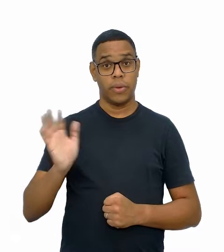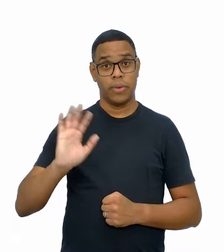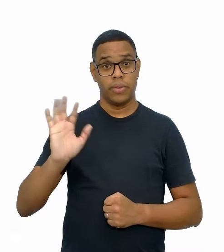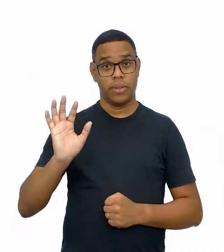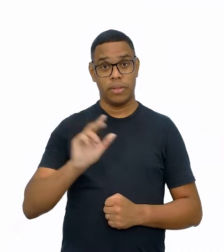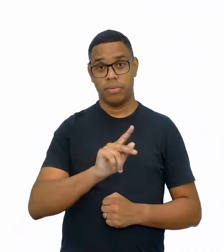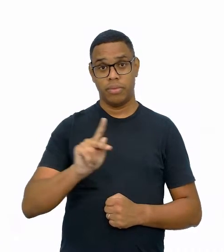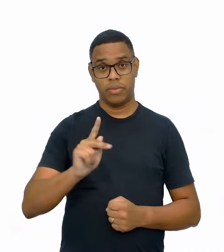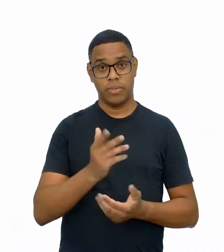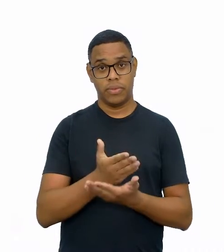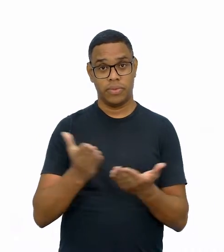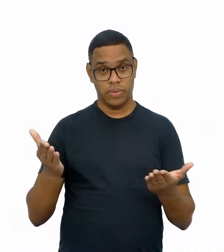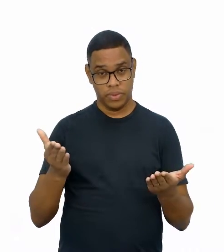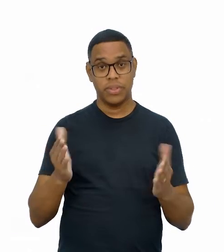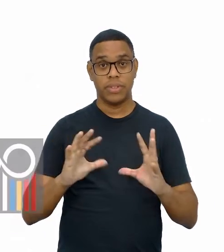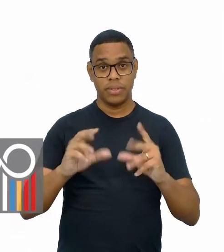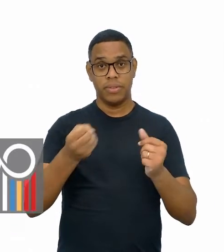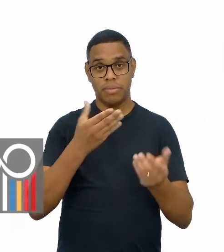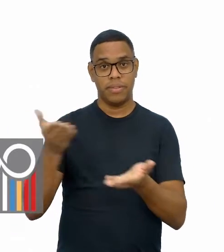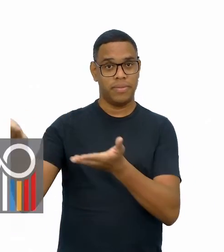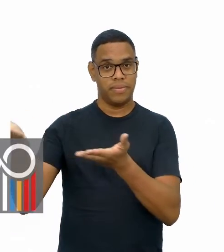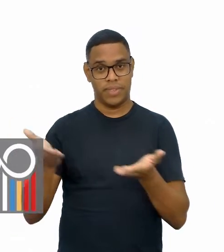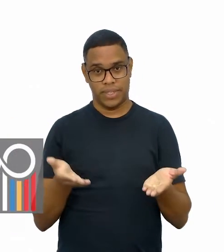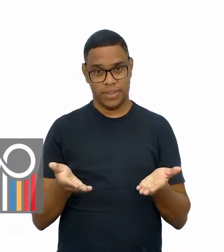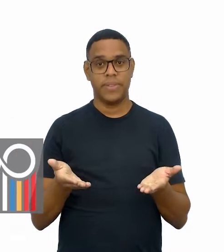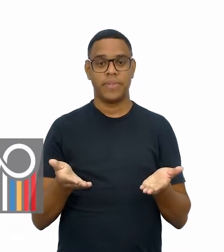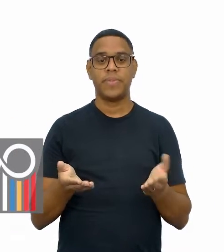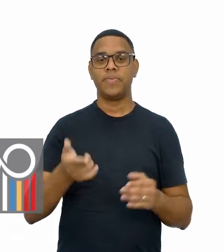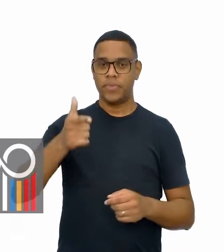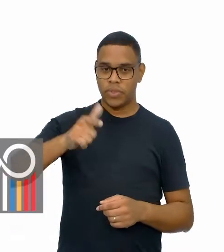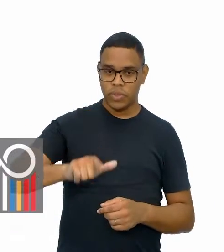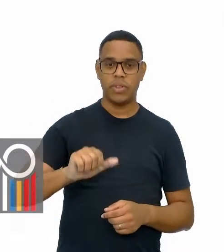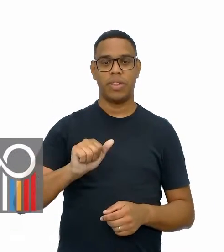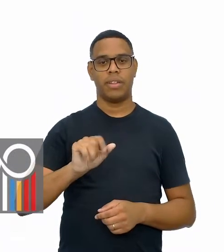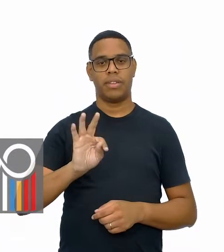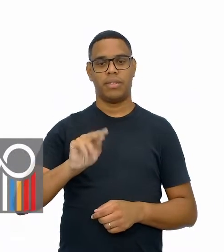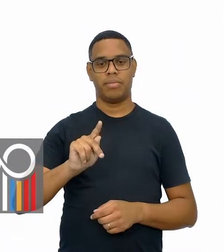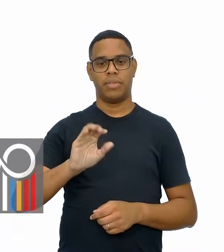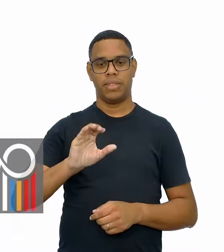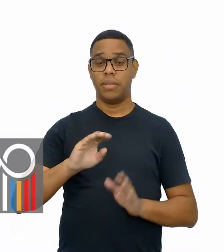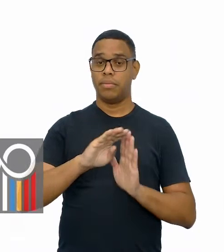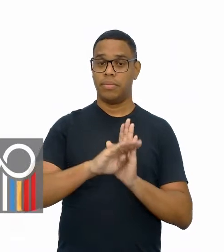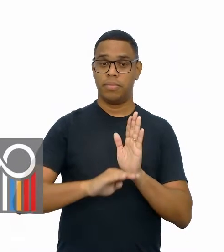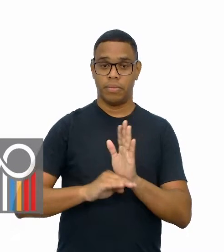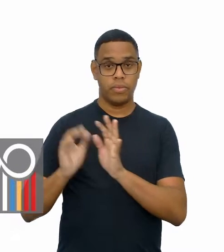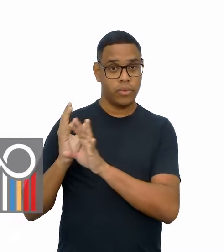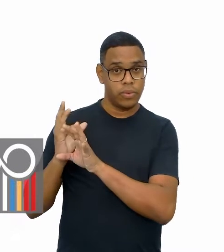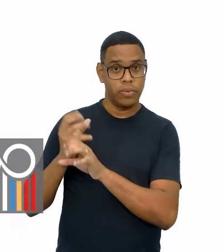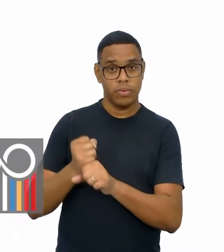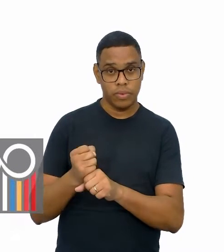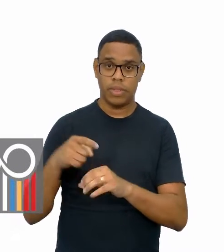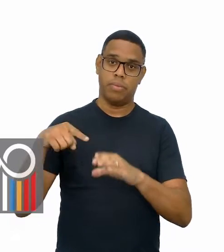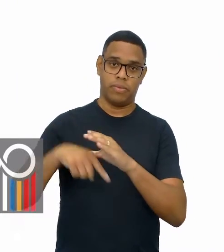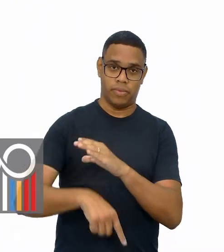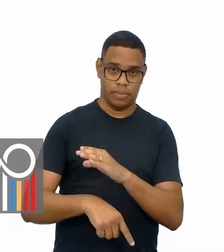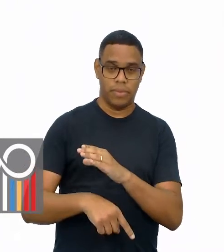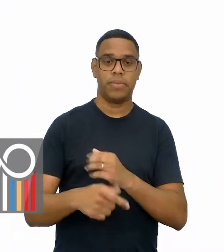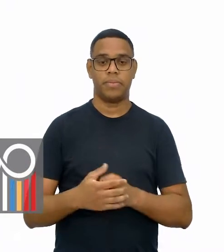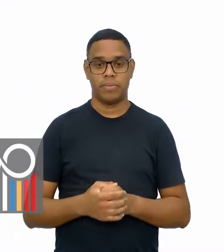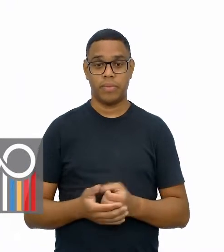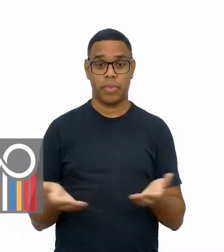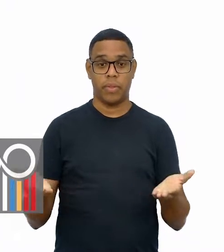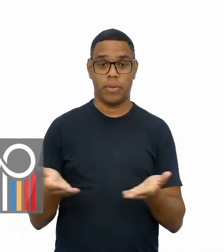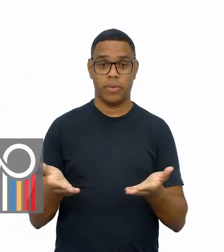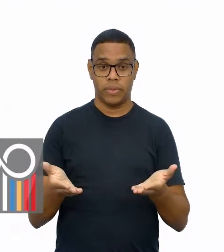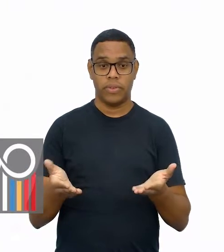Olá, professores, sejam todos muito bem-vindos a mais uma TPC do Programa de Recuperação e Aprofundamento. Hoje